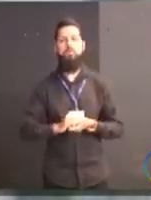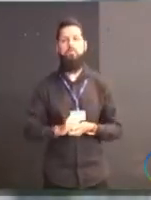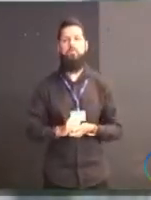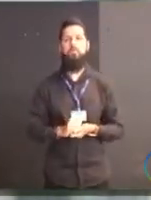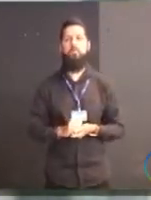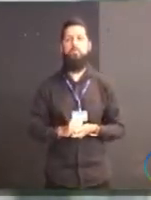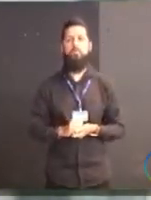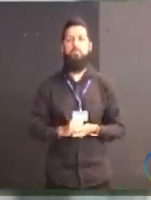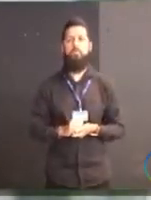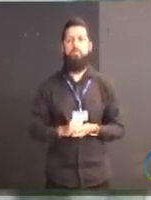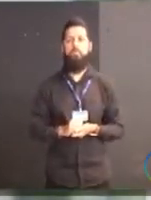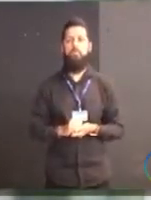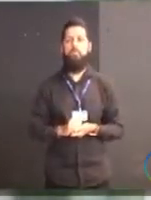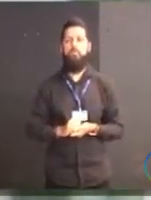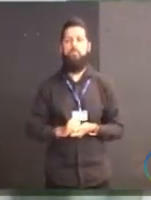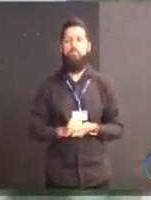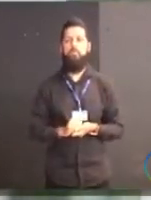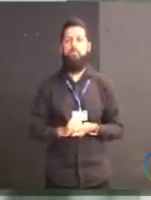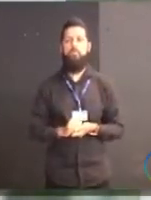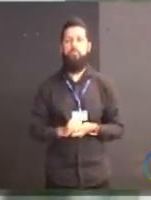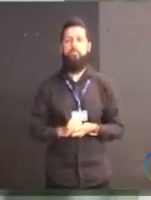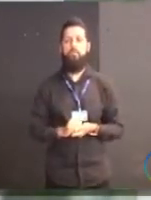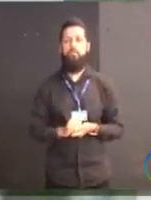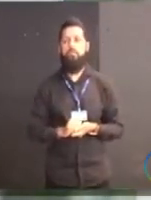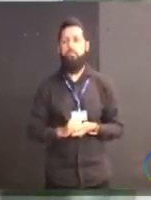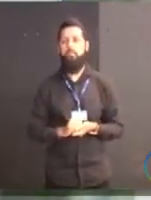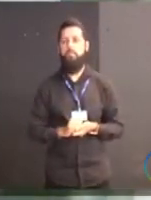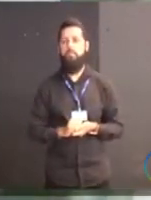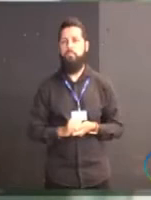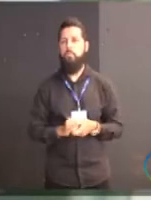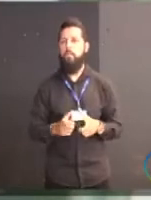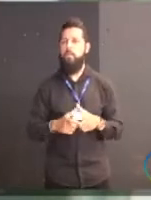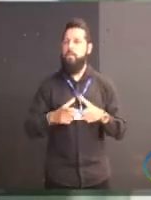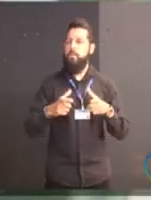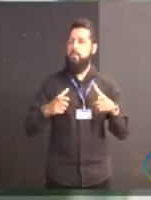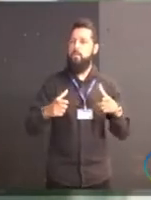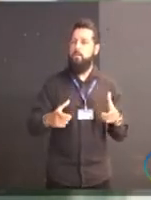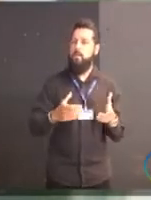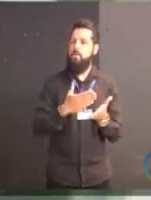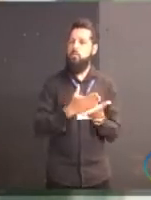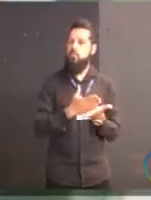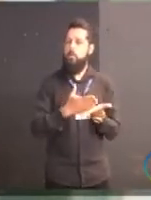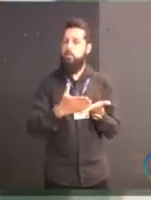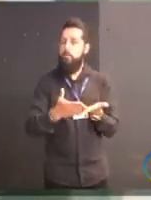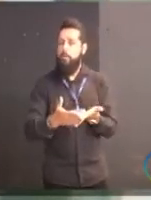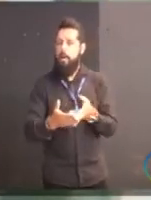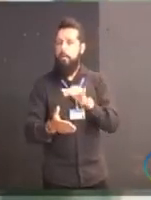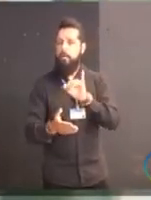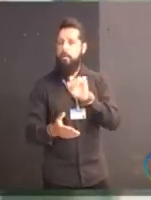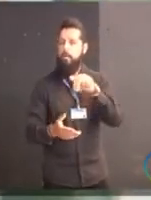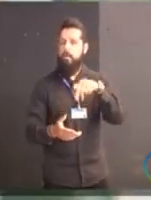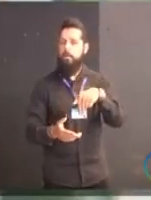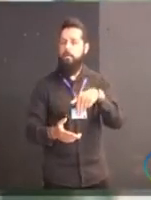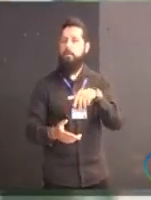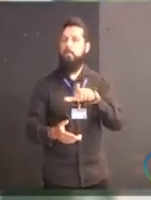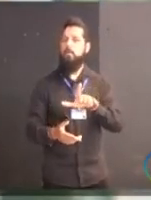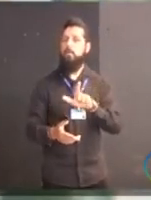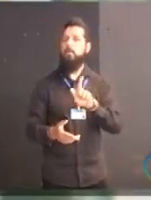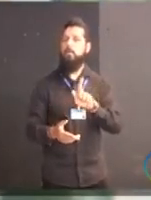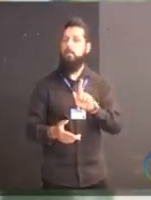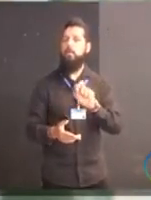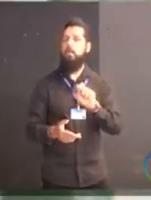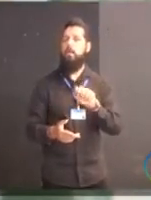remuneração. Encontrei este clima em grande parte da Inglaterra, mas nos outros